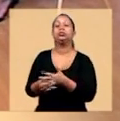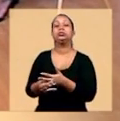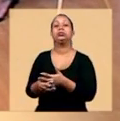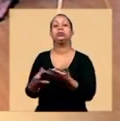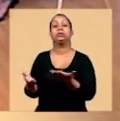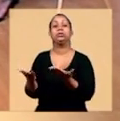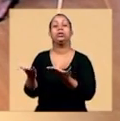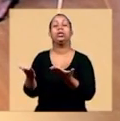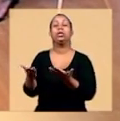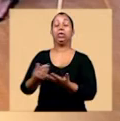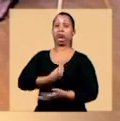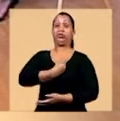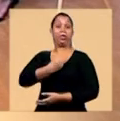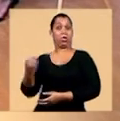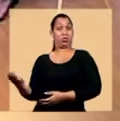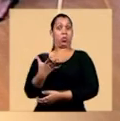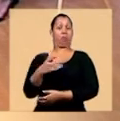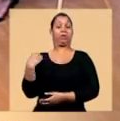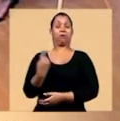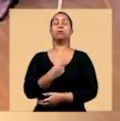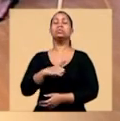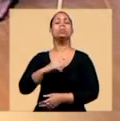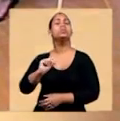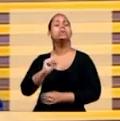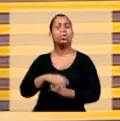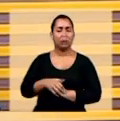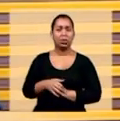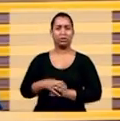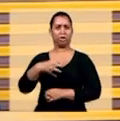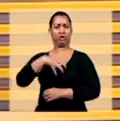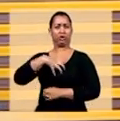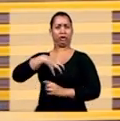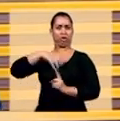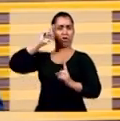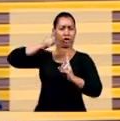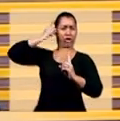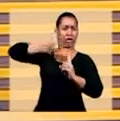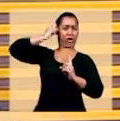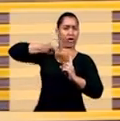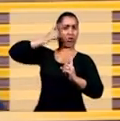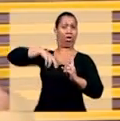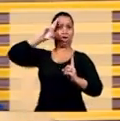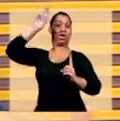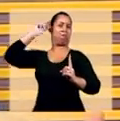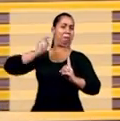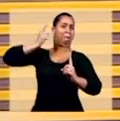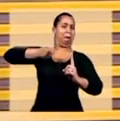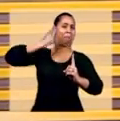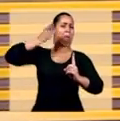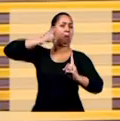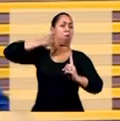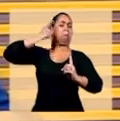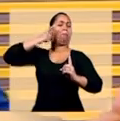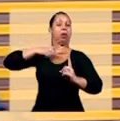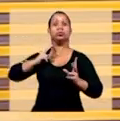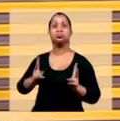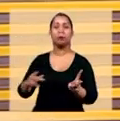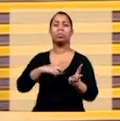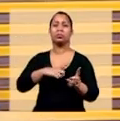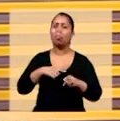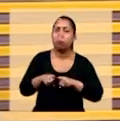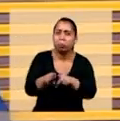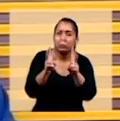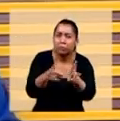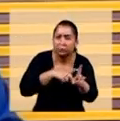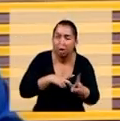hoje, nessa vida moderna que a gente leva, esse estilo autoritário de chefe ainda persiste? Ele ainda